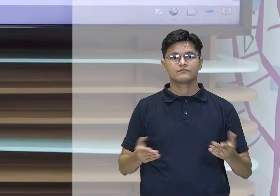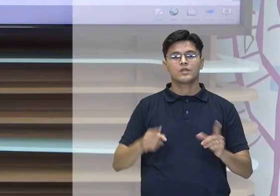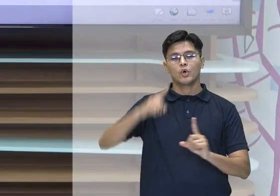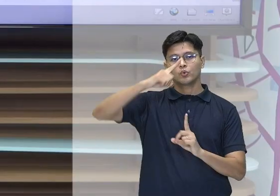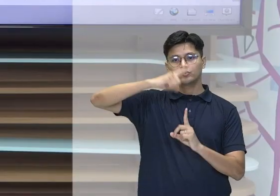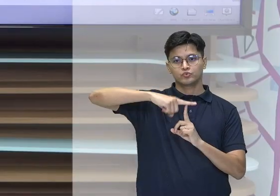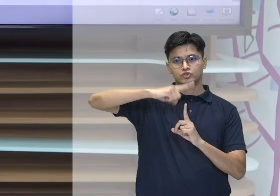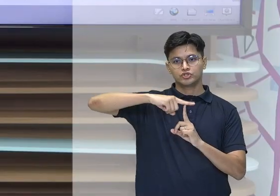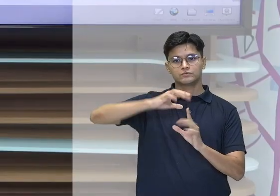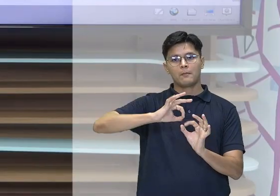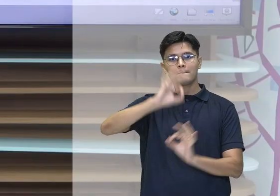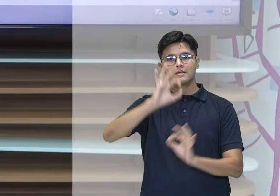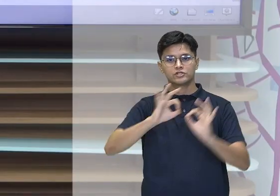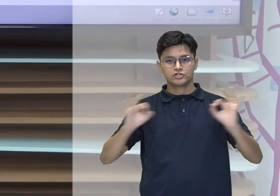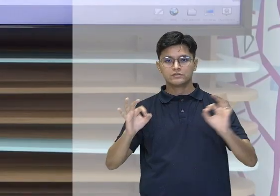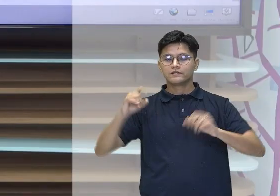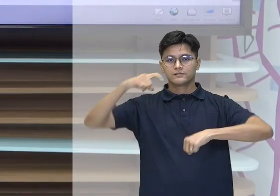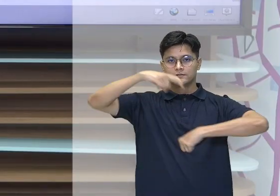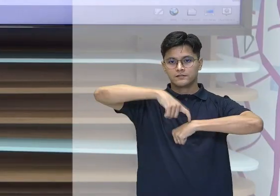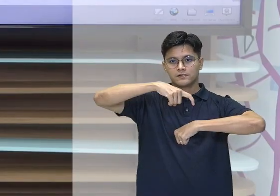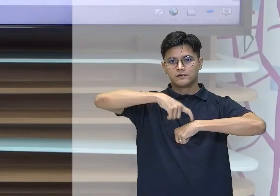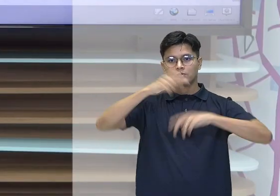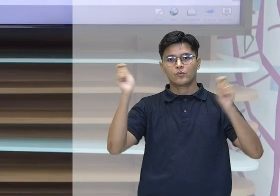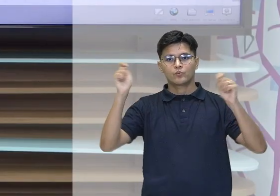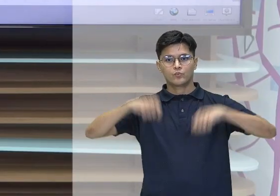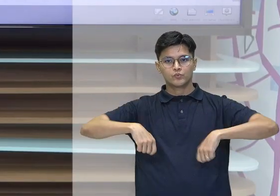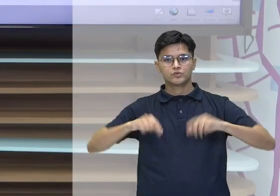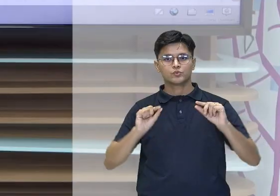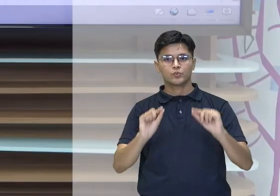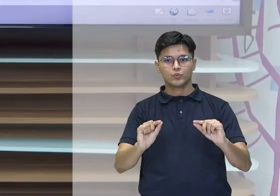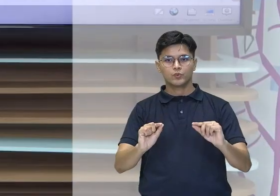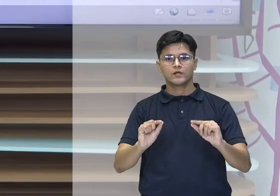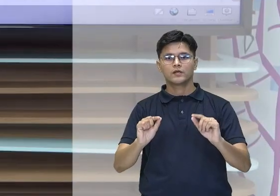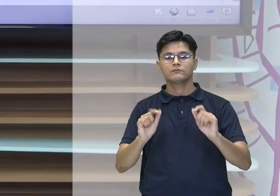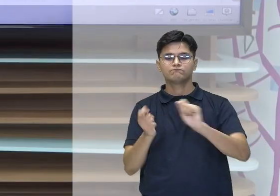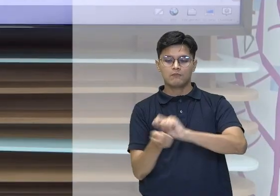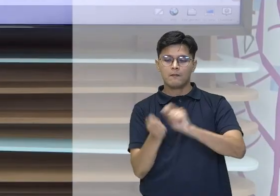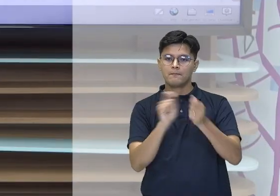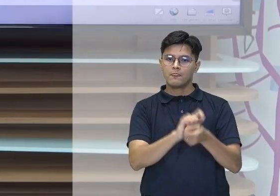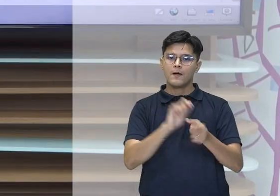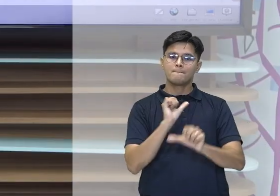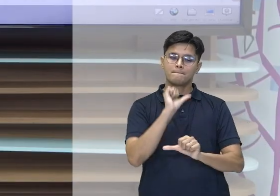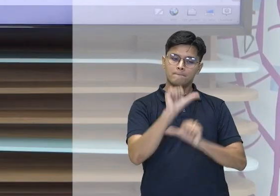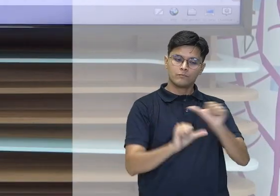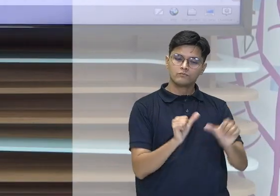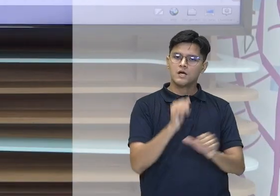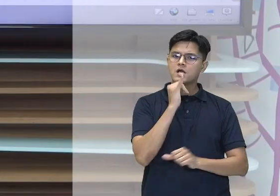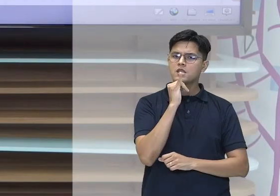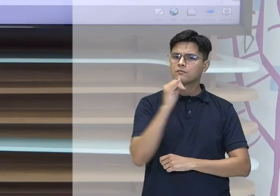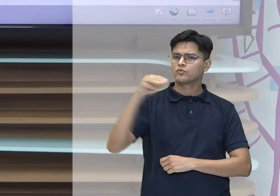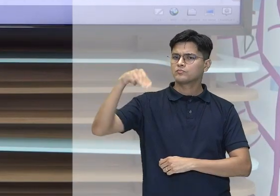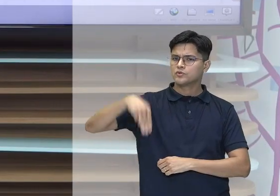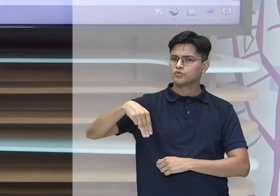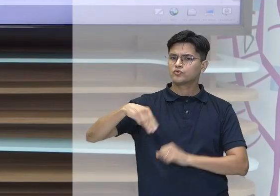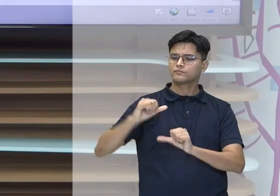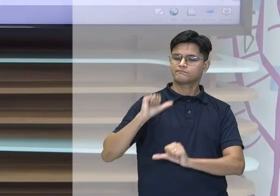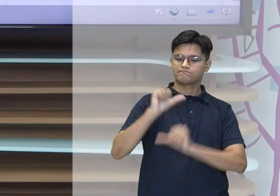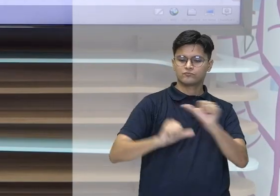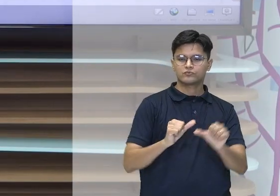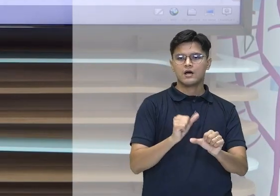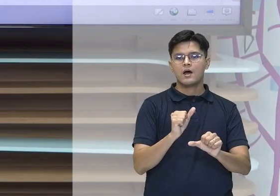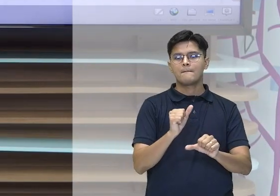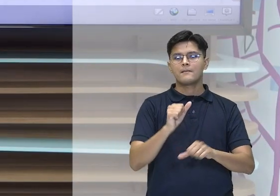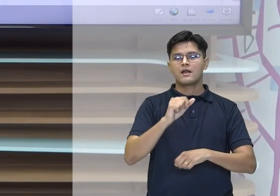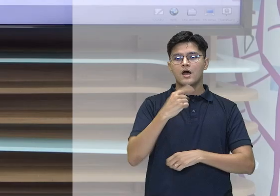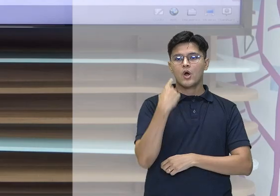medida de tempo, assim como eu posso colocar ali para você converter de minutos para horas, lembrando,